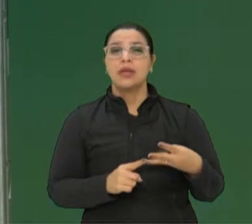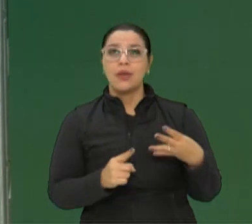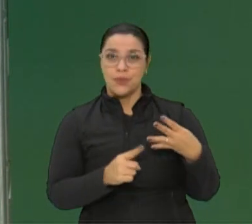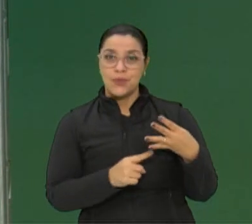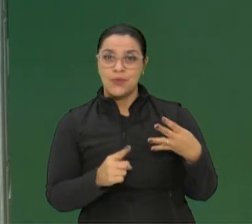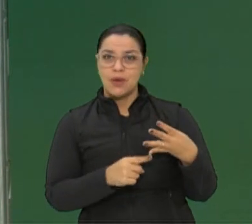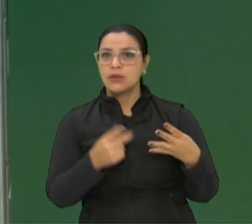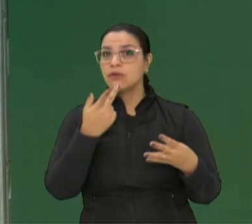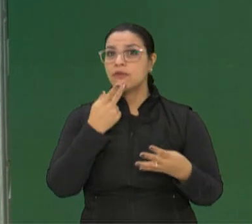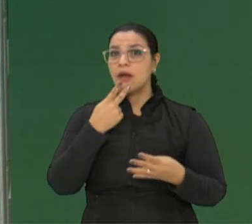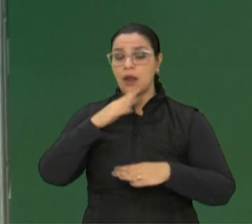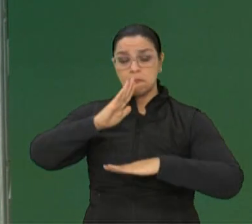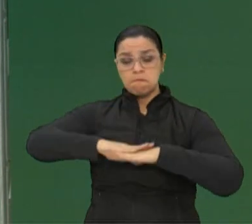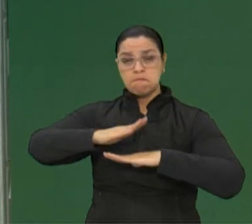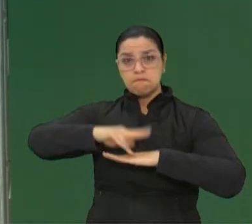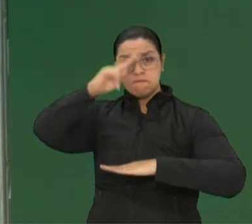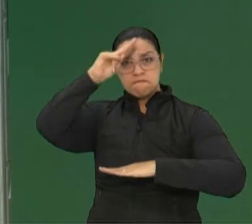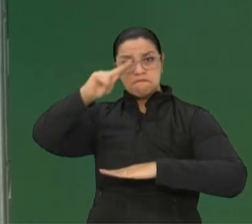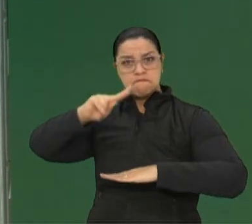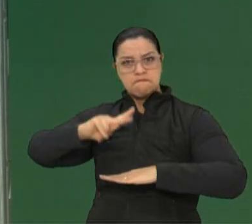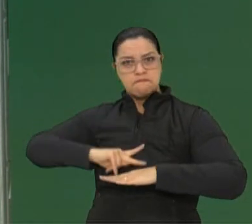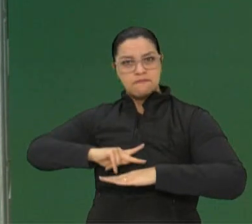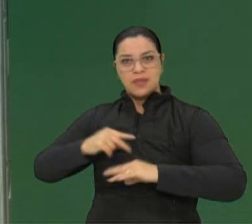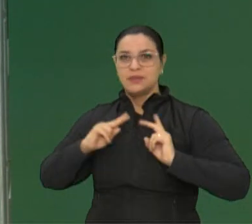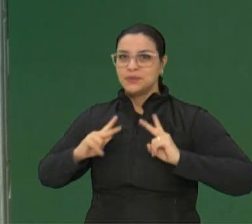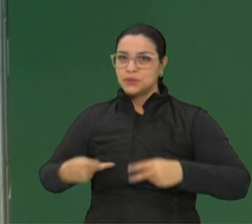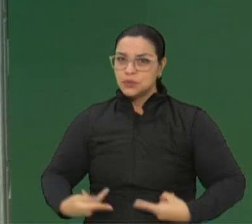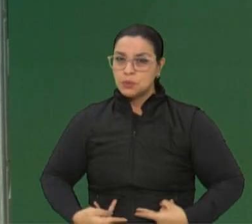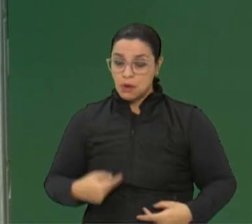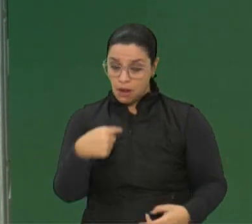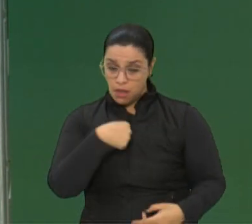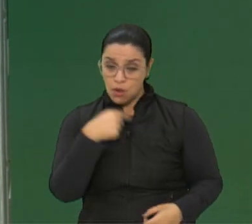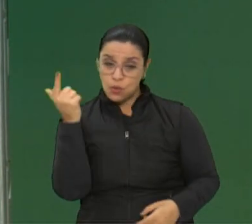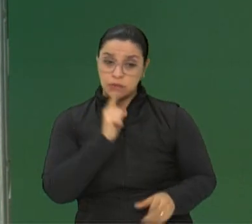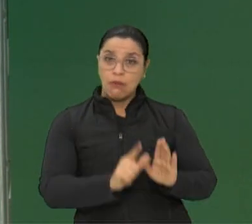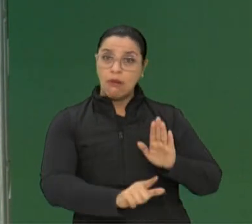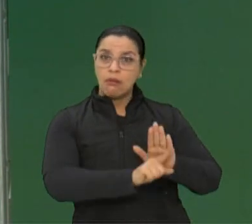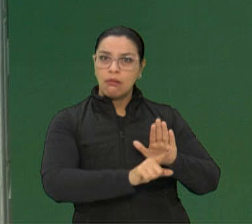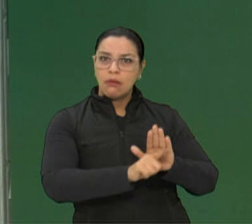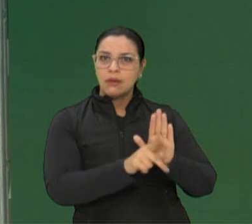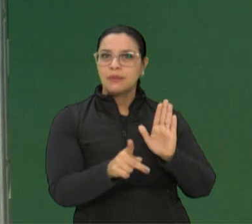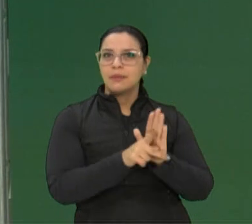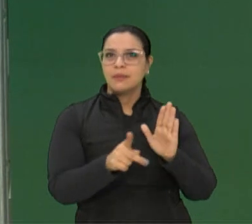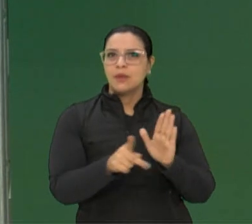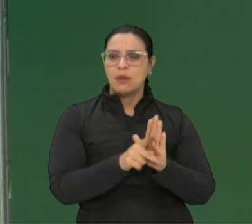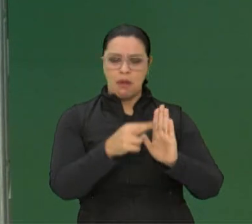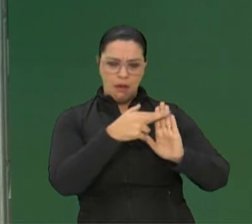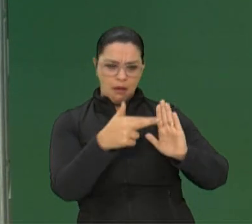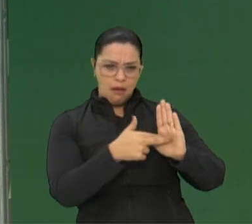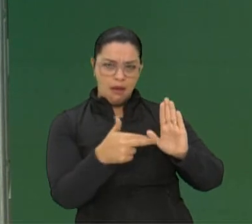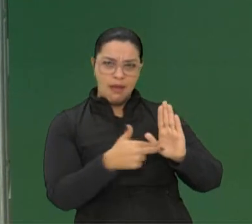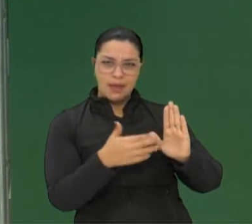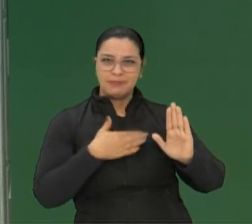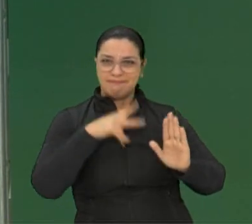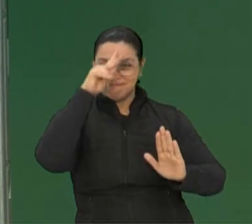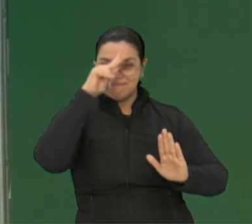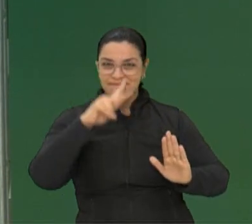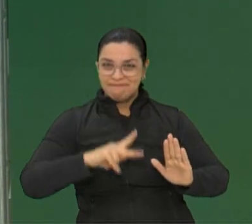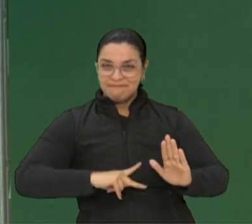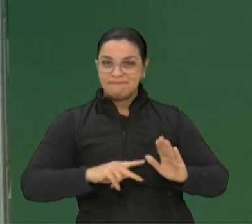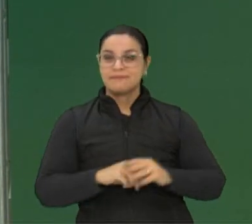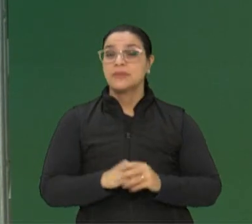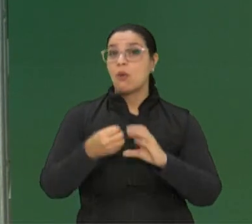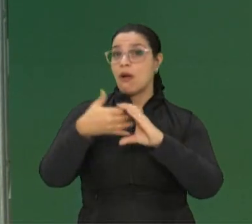da autonomia do ser humano, né, o ser humano se dando as próprias leis, se dando as próprias normas aí, tá? Então,